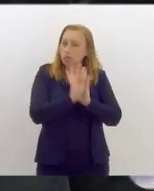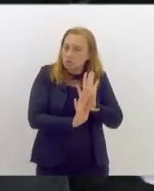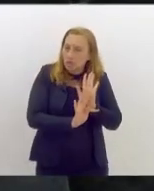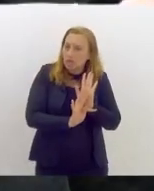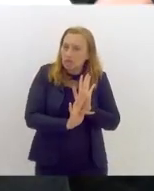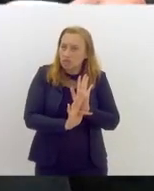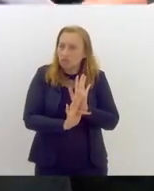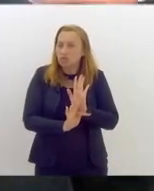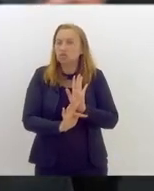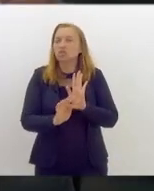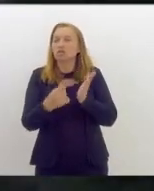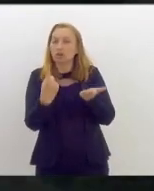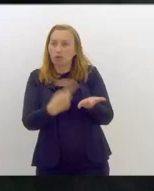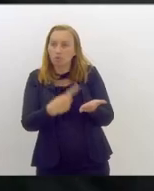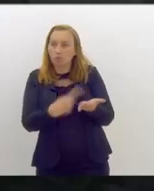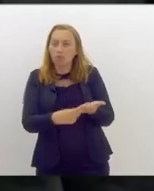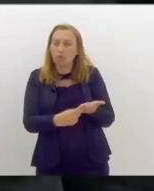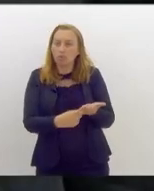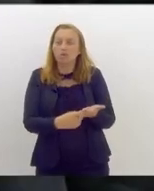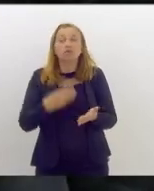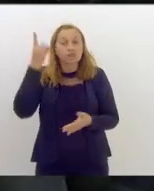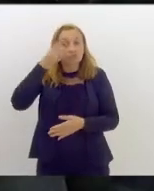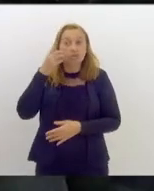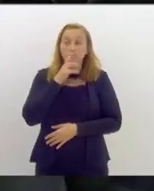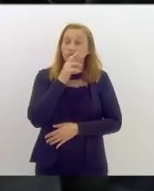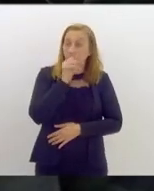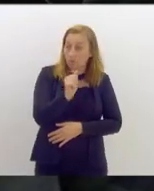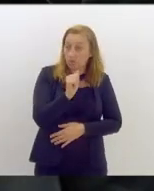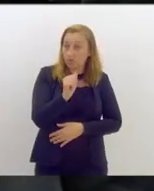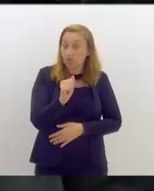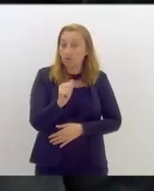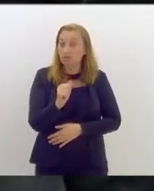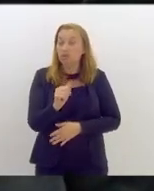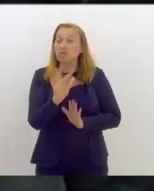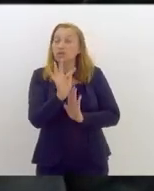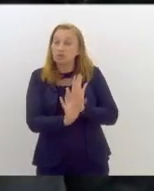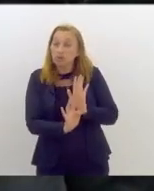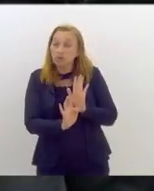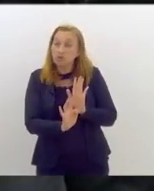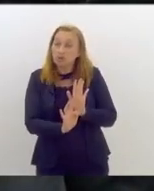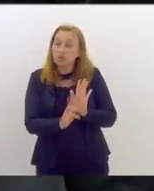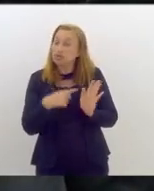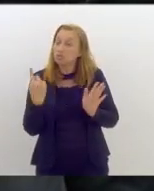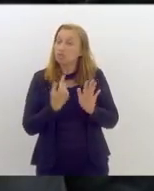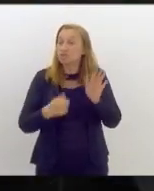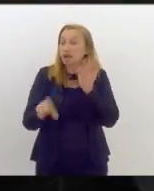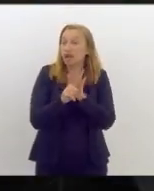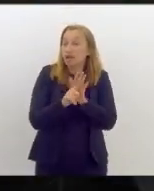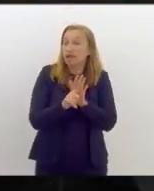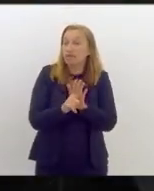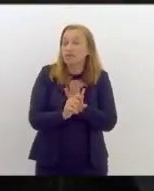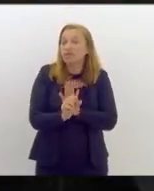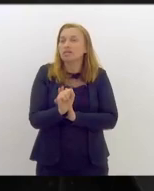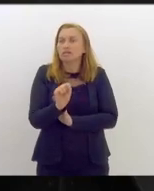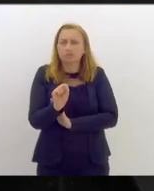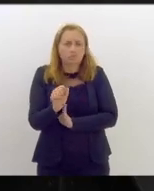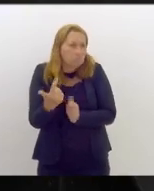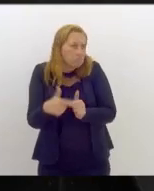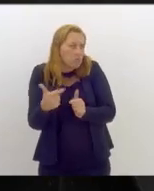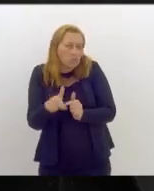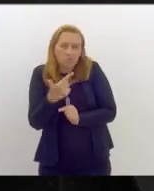parecer Esse é o acordo do deputado Rodrigo vai ser o texto da minha na nossa lei tá